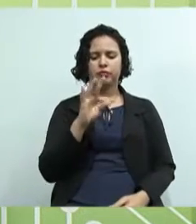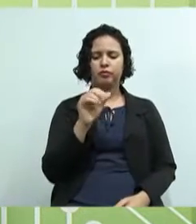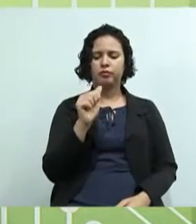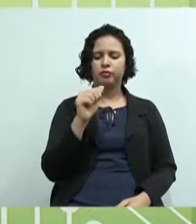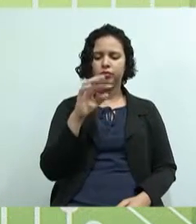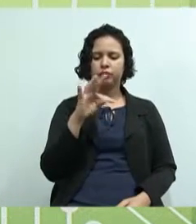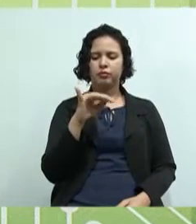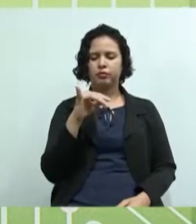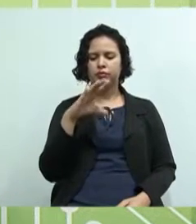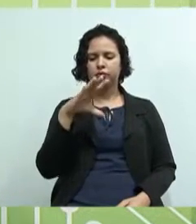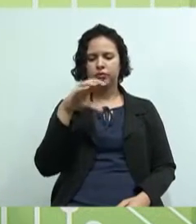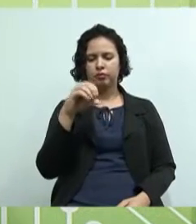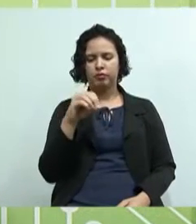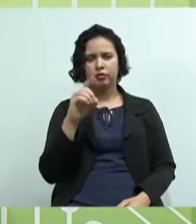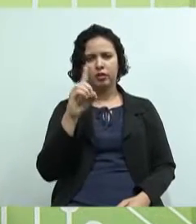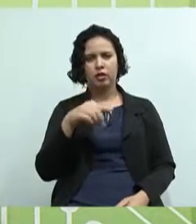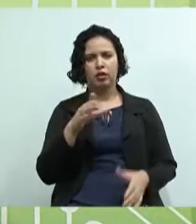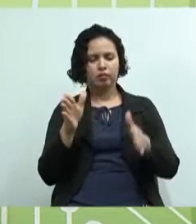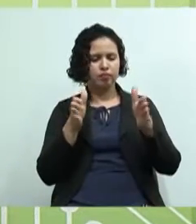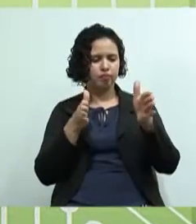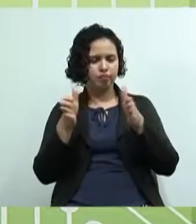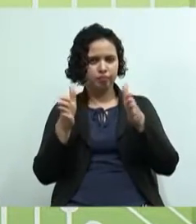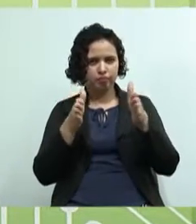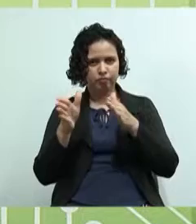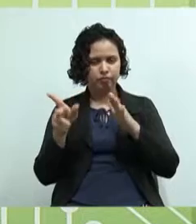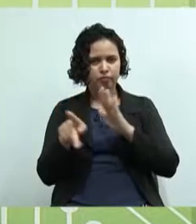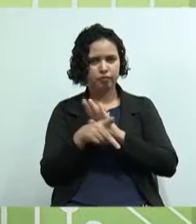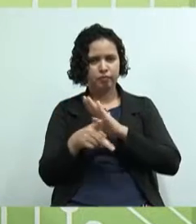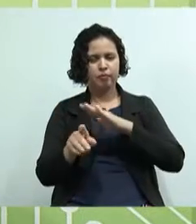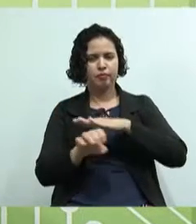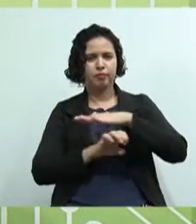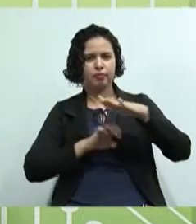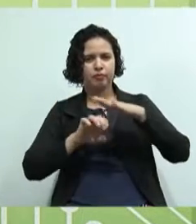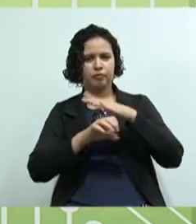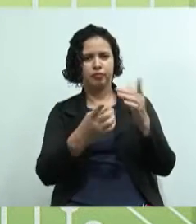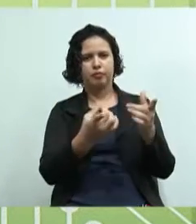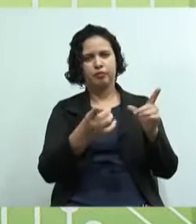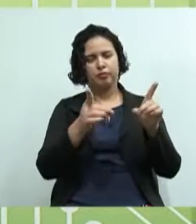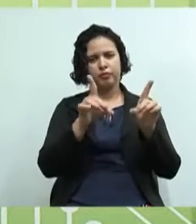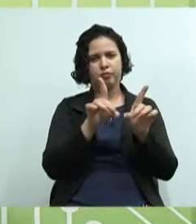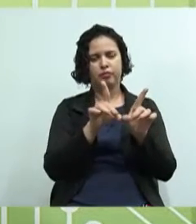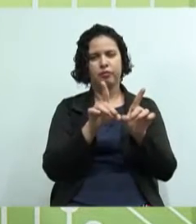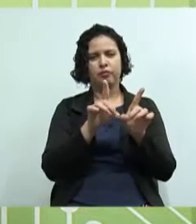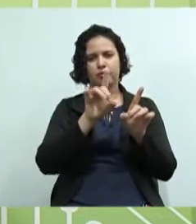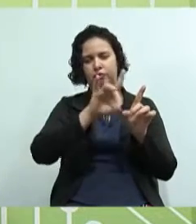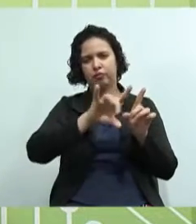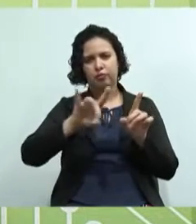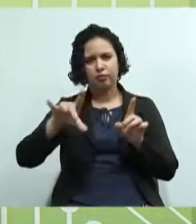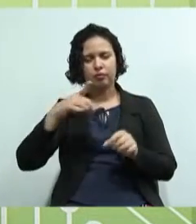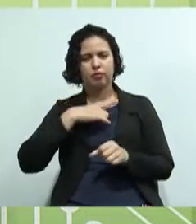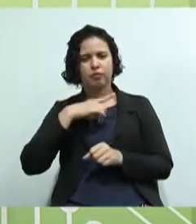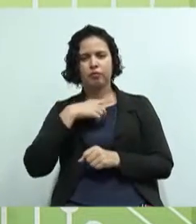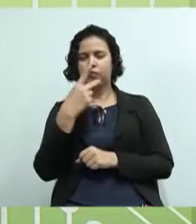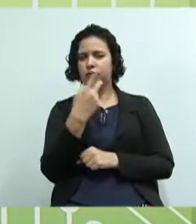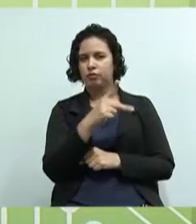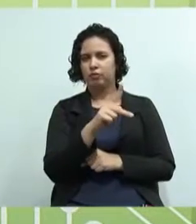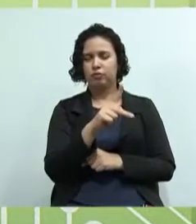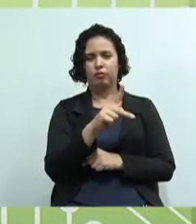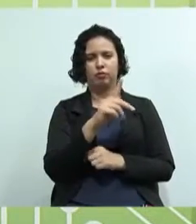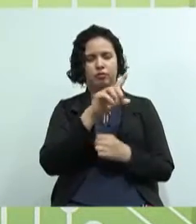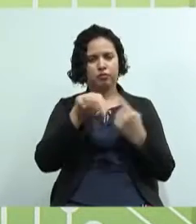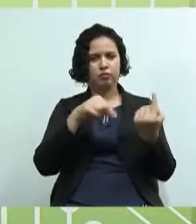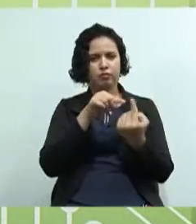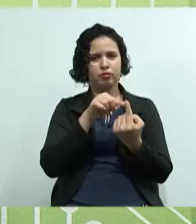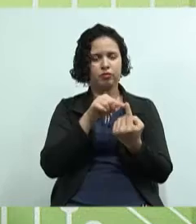já é aquele mais de nível intermediário da organização, que cuida de cada departamento tem a sua função específica dentro